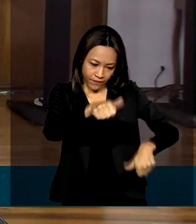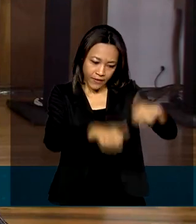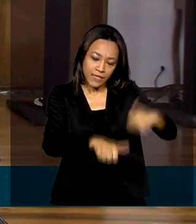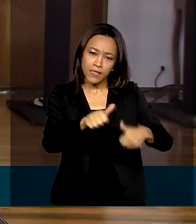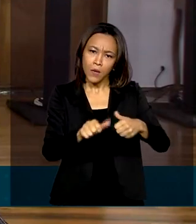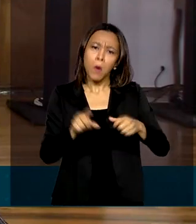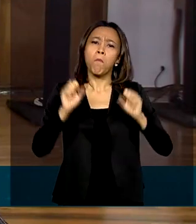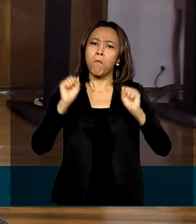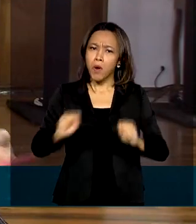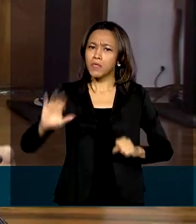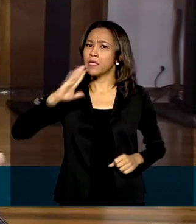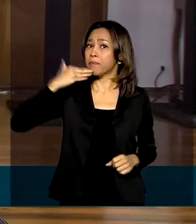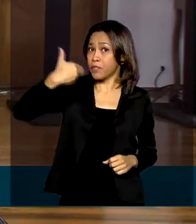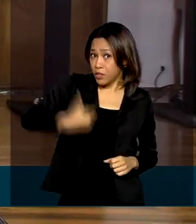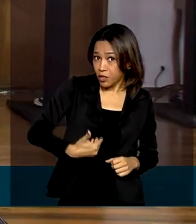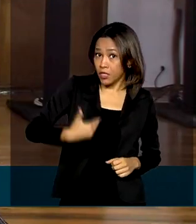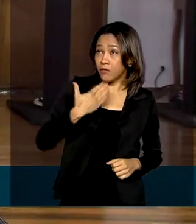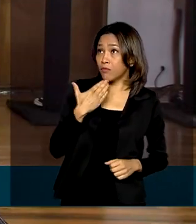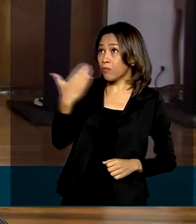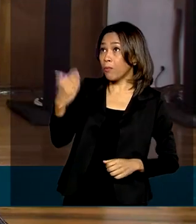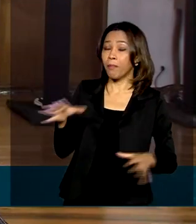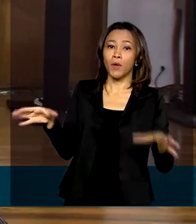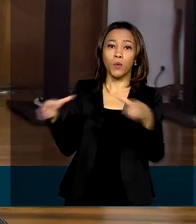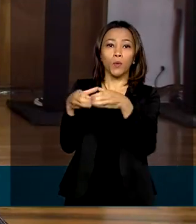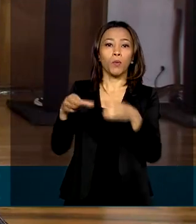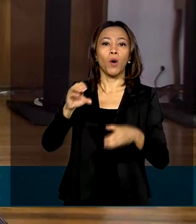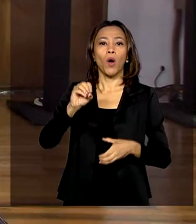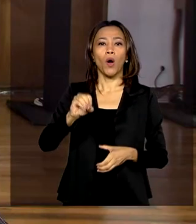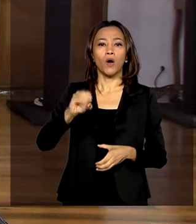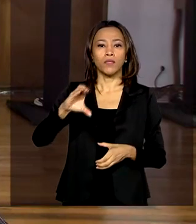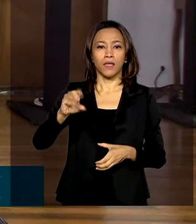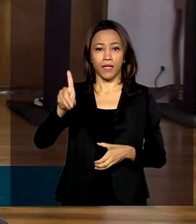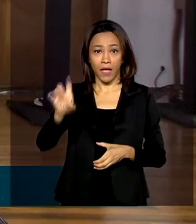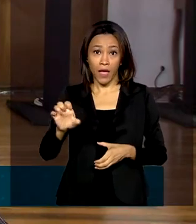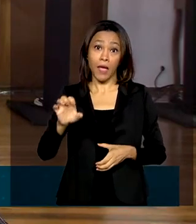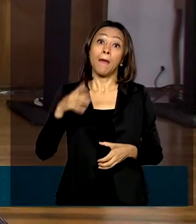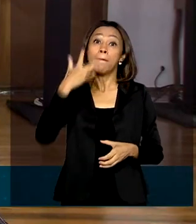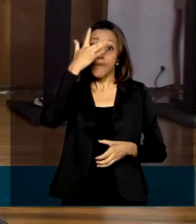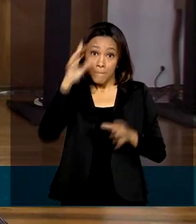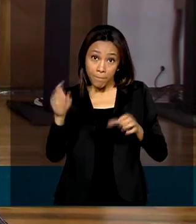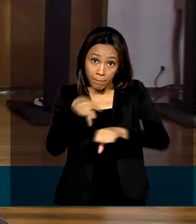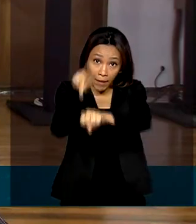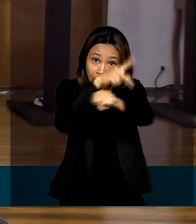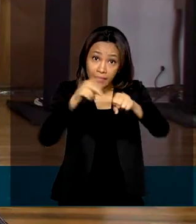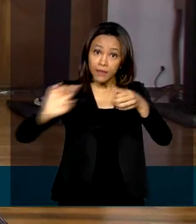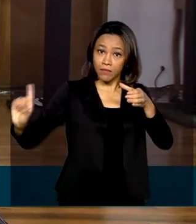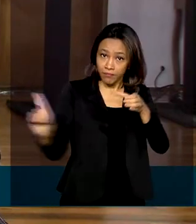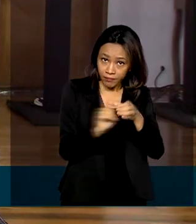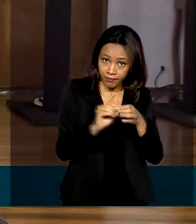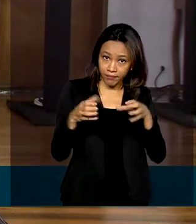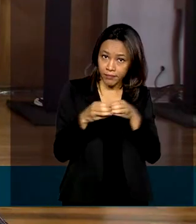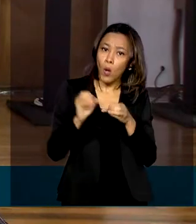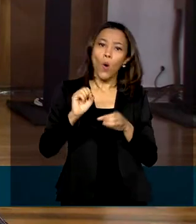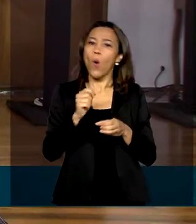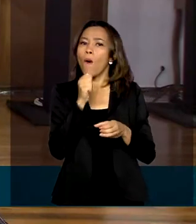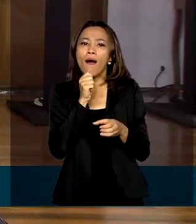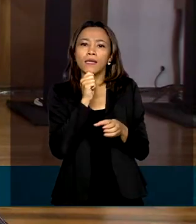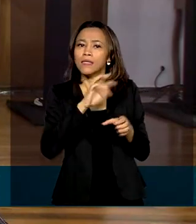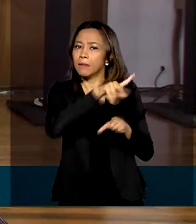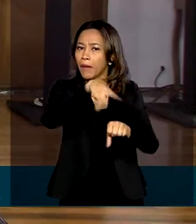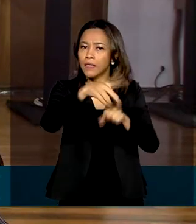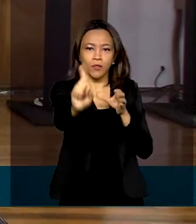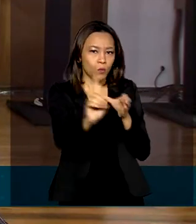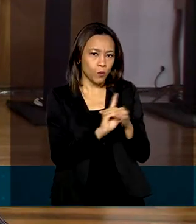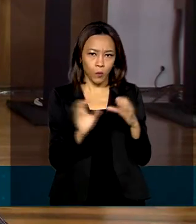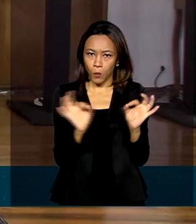podem ser solicitados à OCDE tanto por países membros quanto por países não membros. E é, na verdade, uma avaliação técnica,